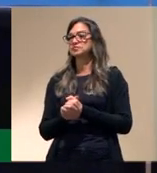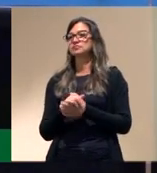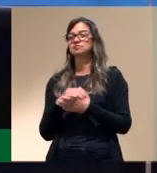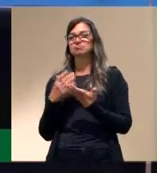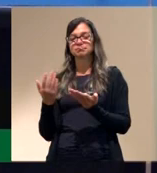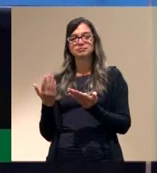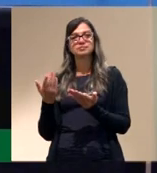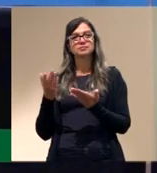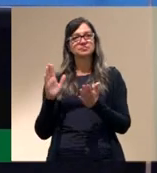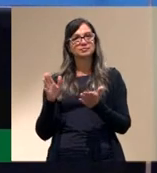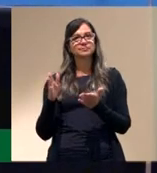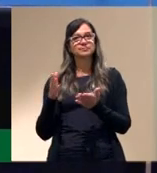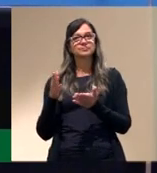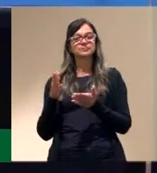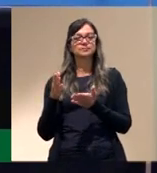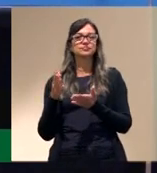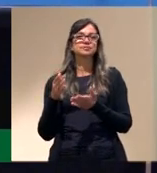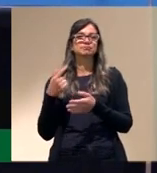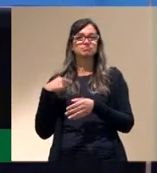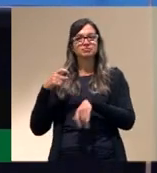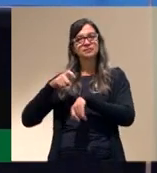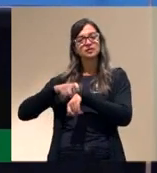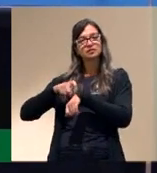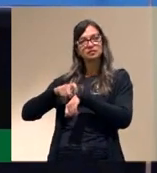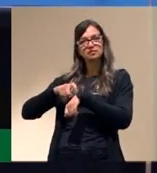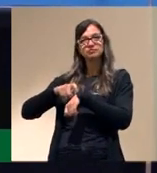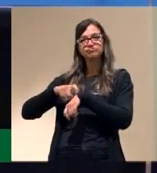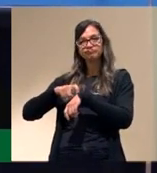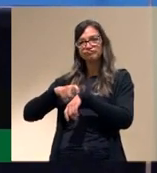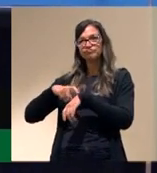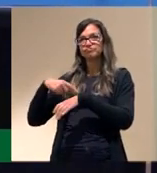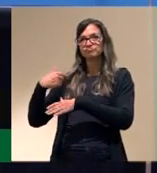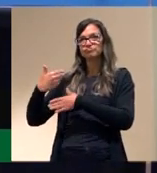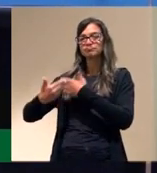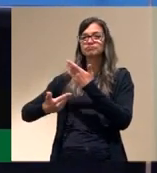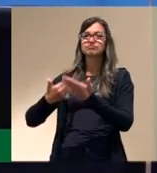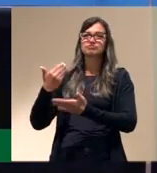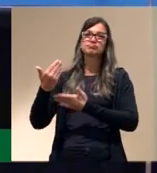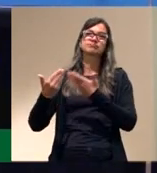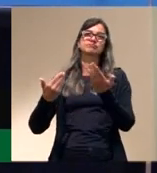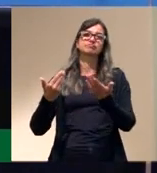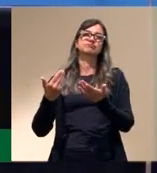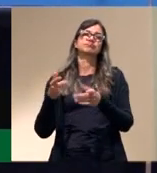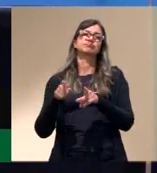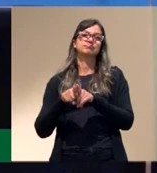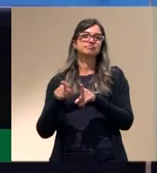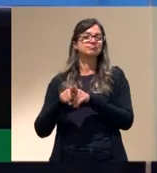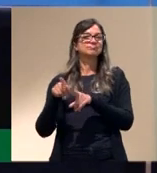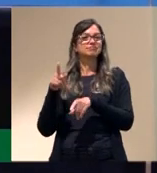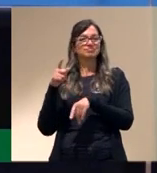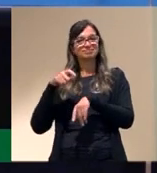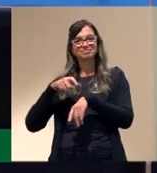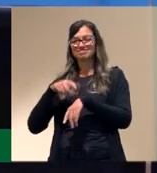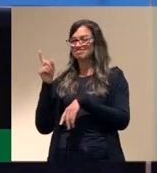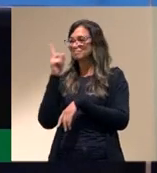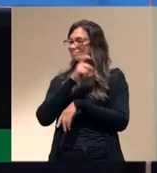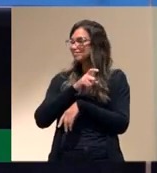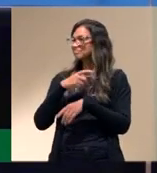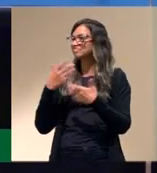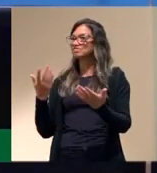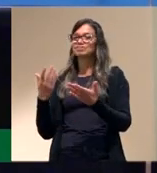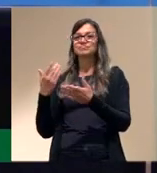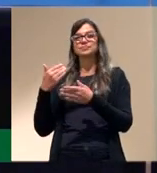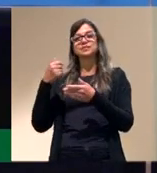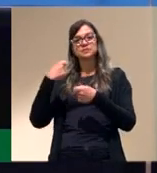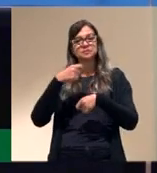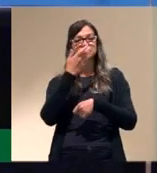um risco, por exemplo, já tivemos um período também, que quem está mais tempo também vai lembrar, um período em que a gente falava que tinha que partir